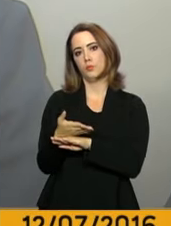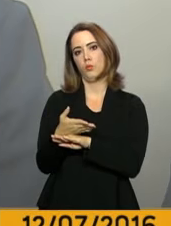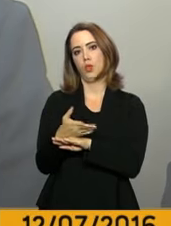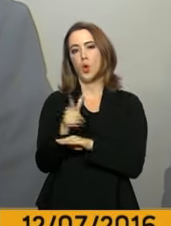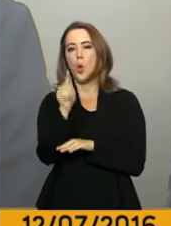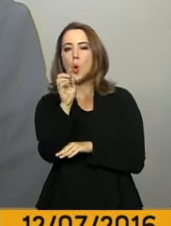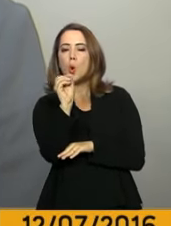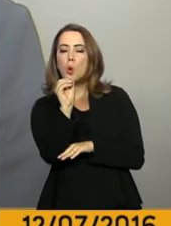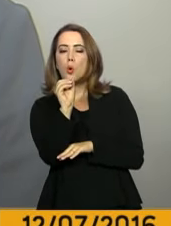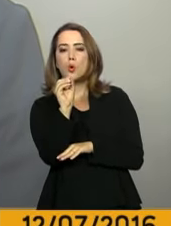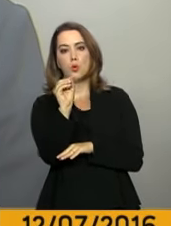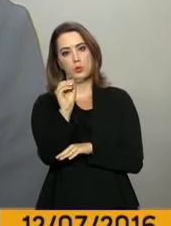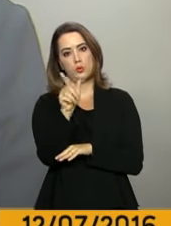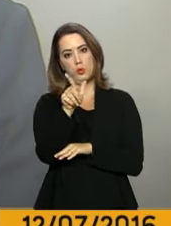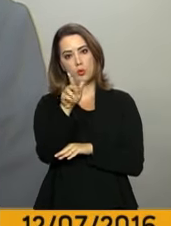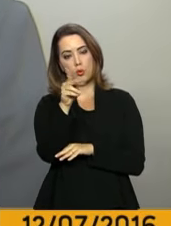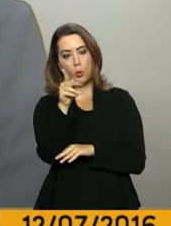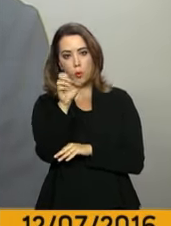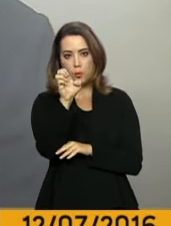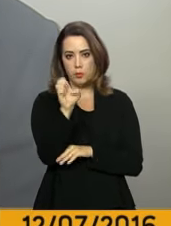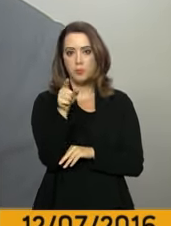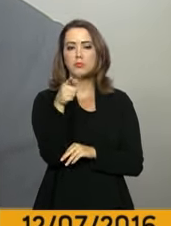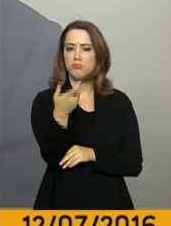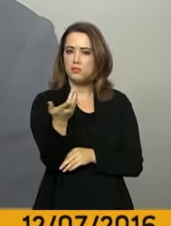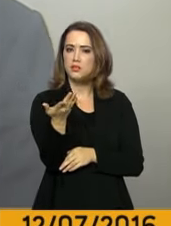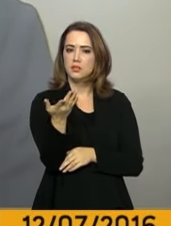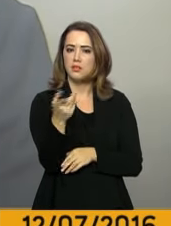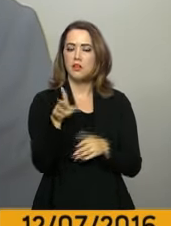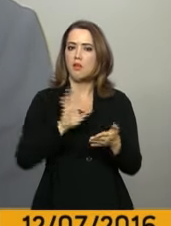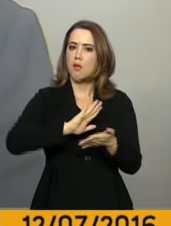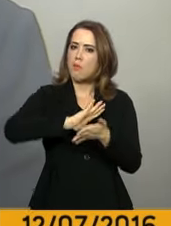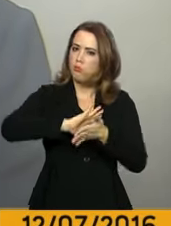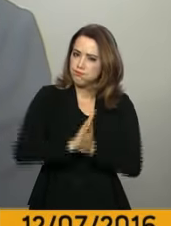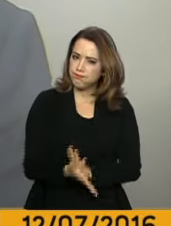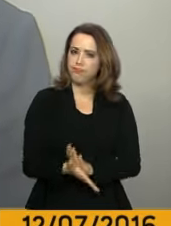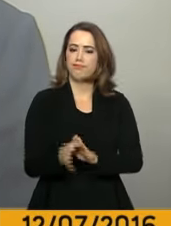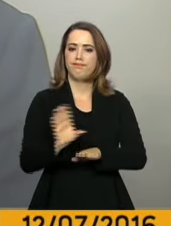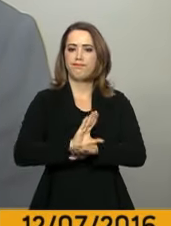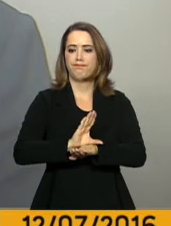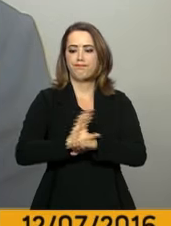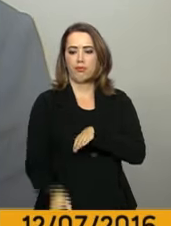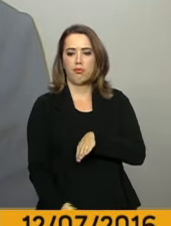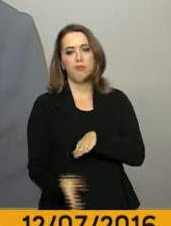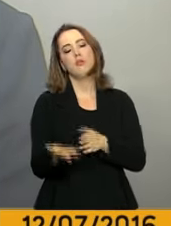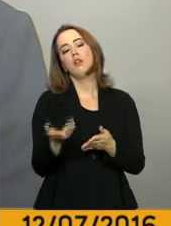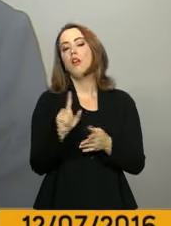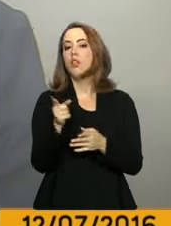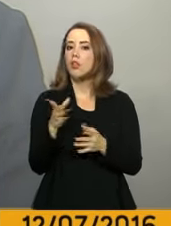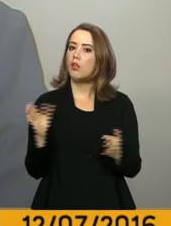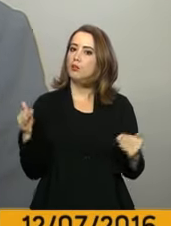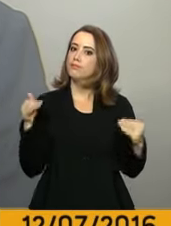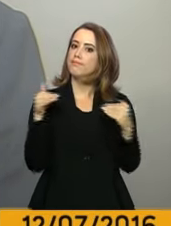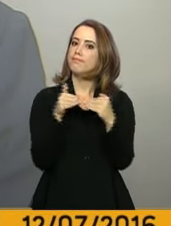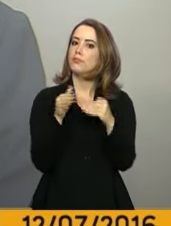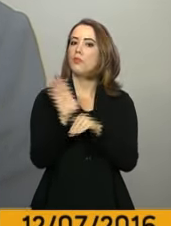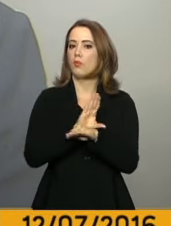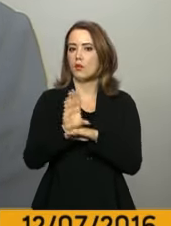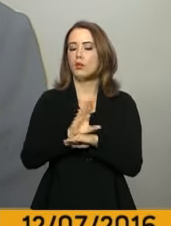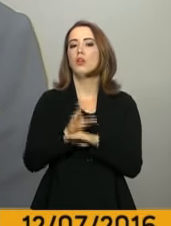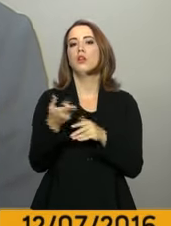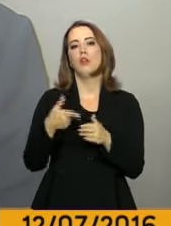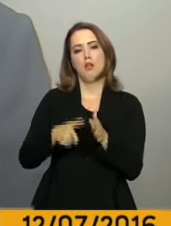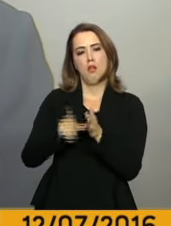rompe com a Constituição de modo que essa questão do golpe que até confesso foi muito divulgada no exterior mas hoje Já combatida e já